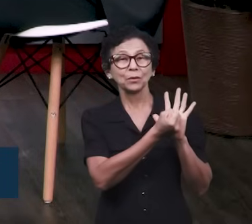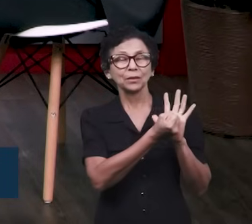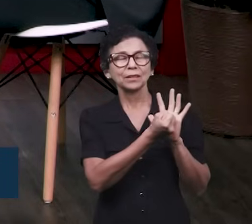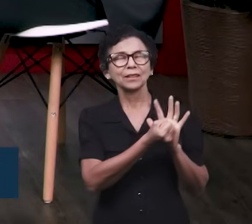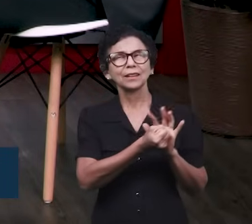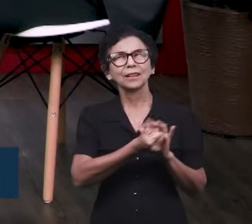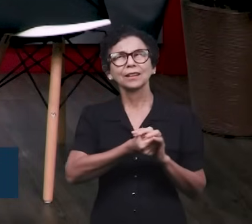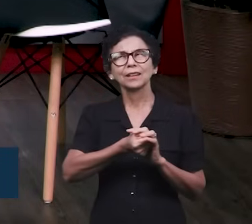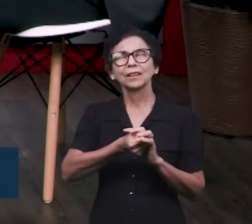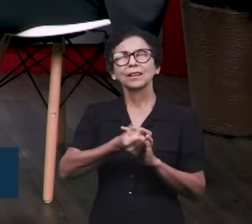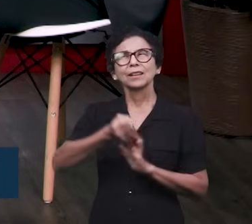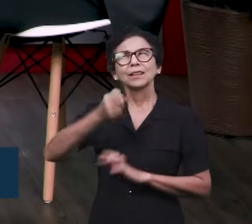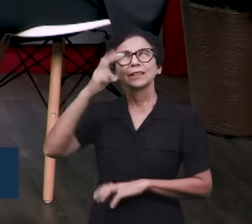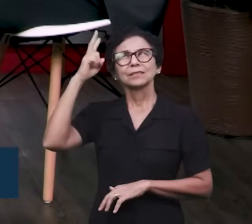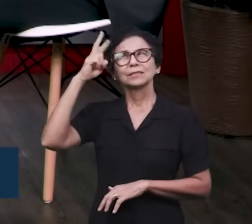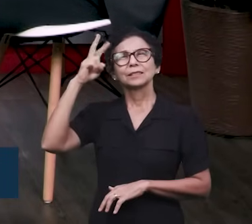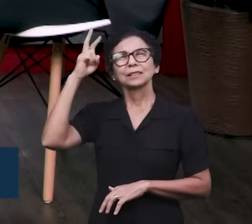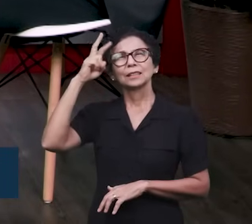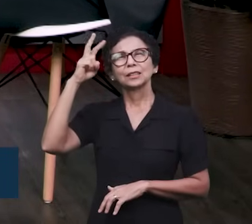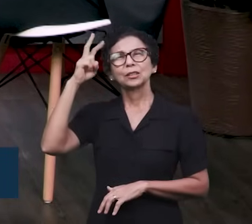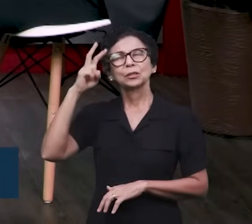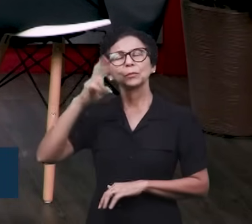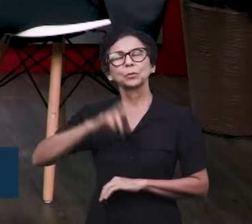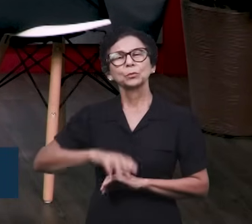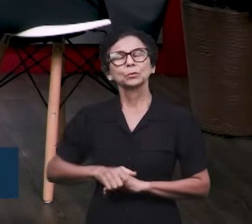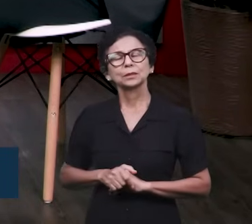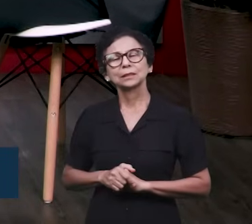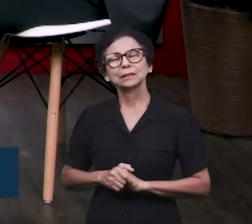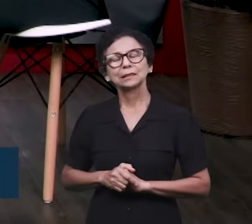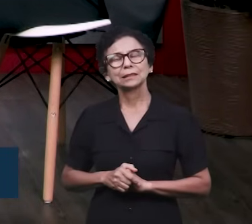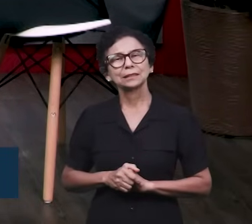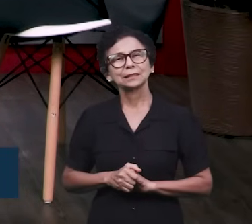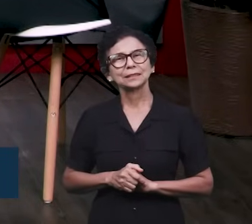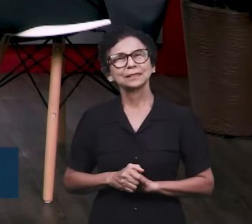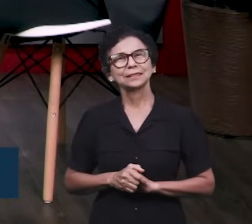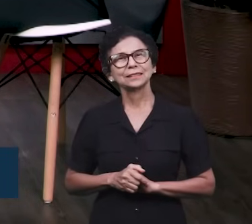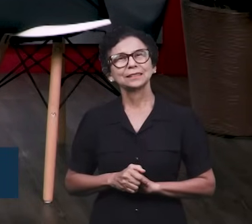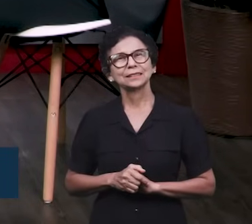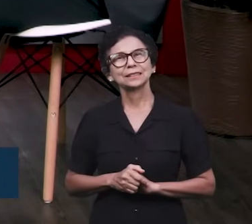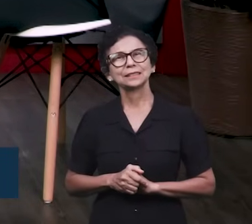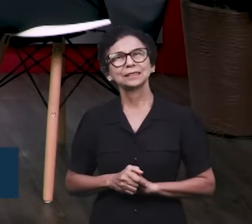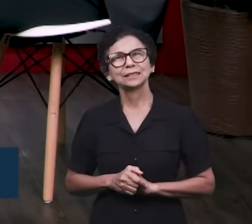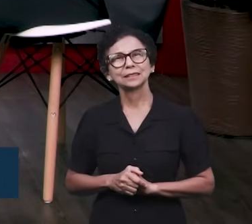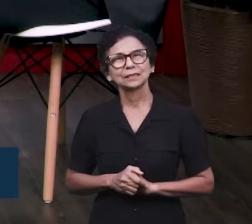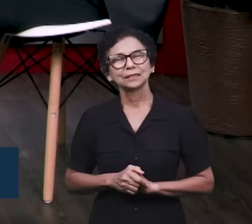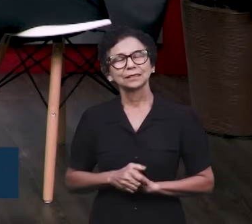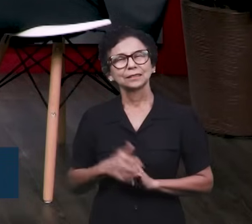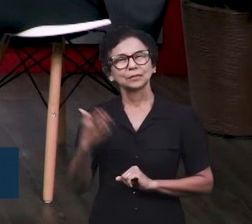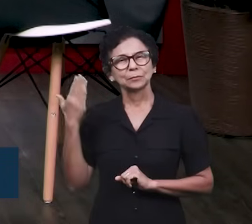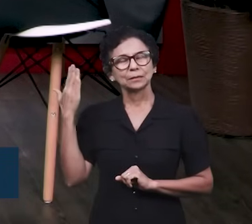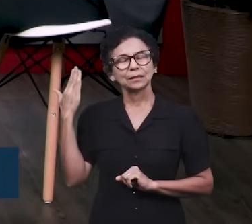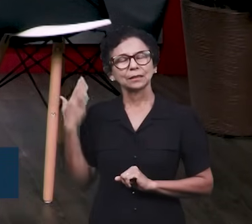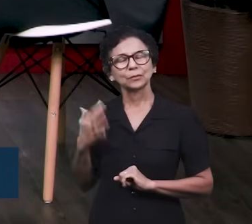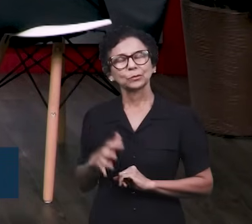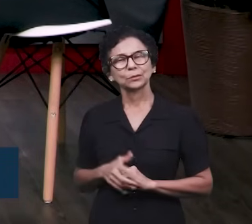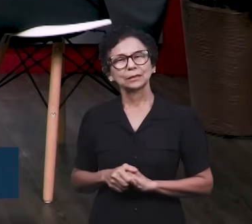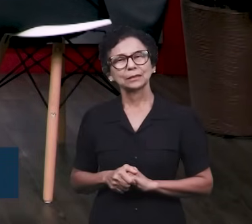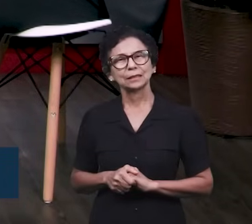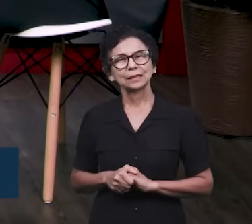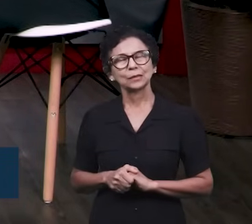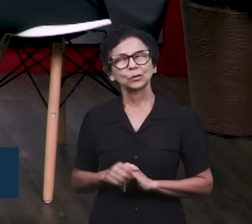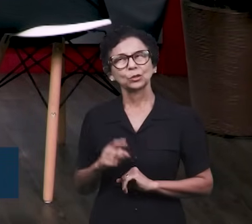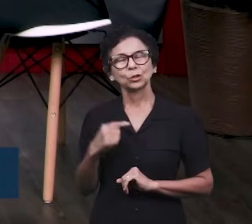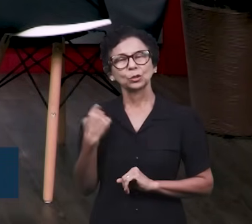do percurso, né, naquela oportunidade nós utilizamos uma embarcação lenta,